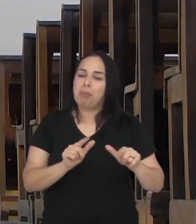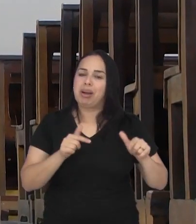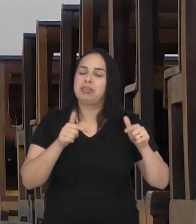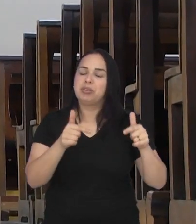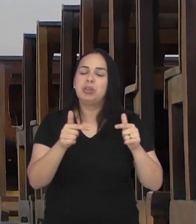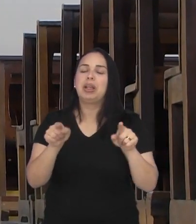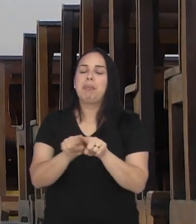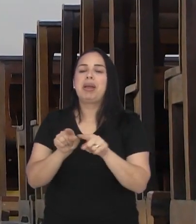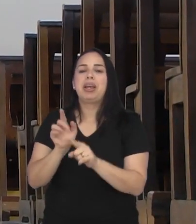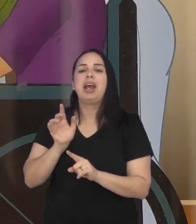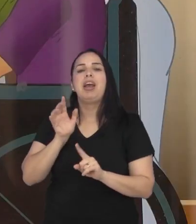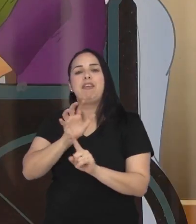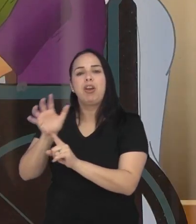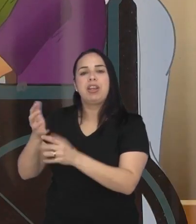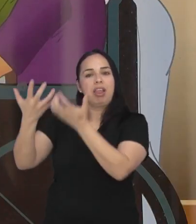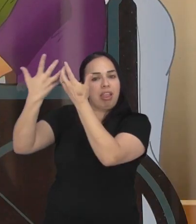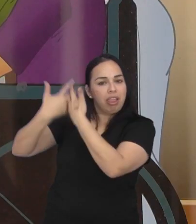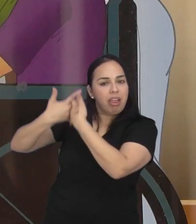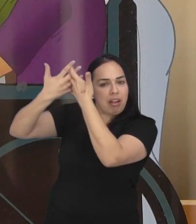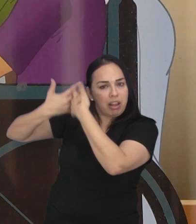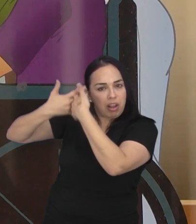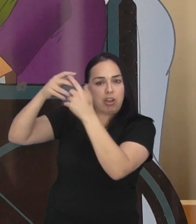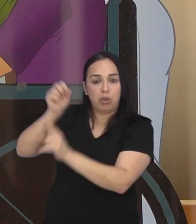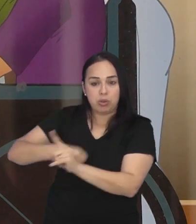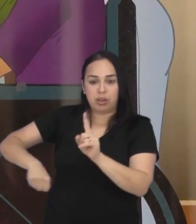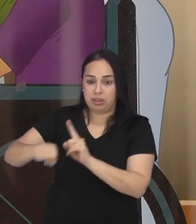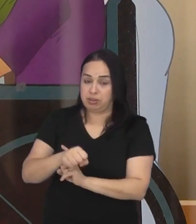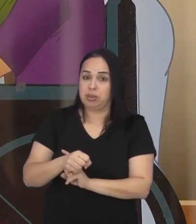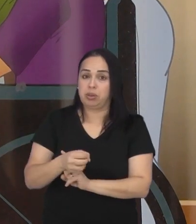na contagem de plaquetas, glóbulos brancos e